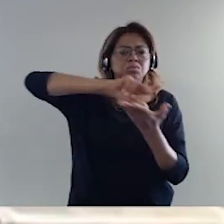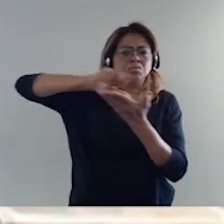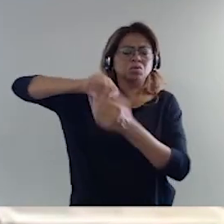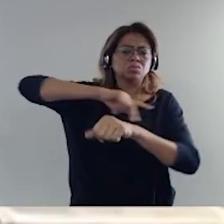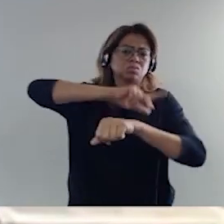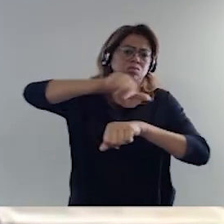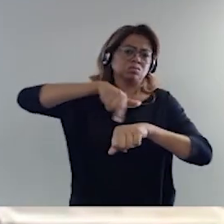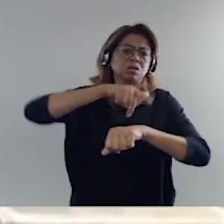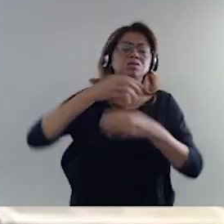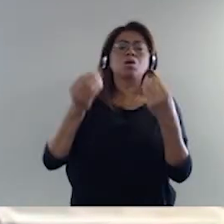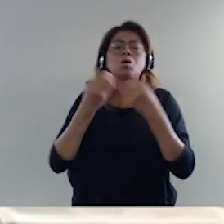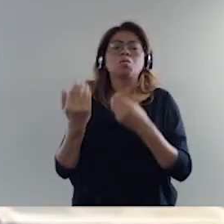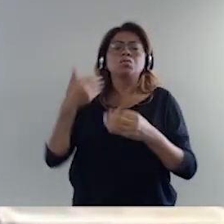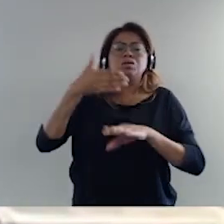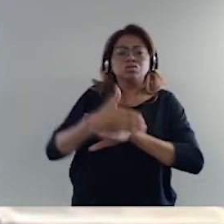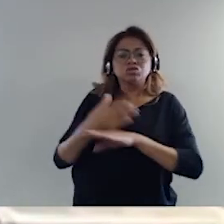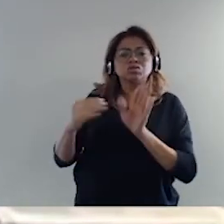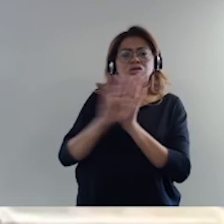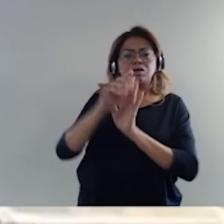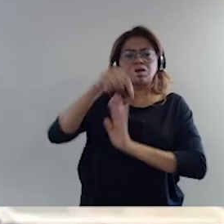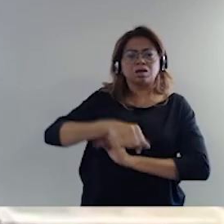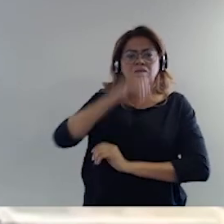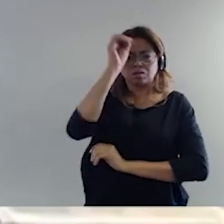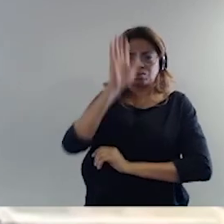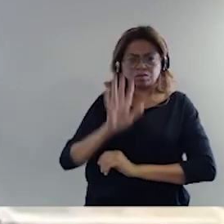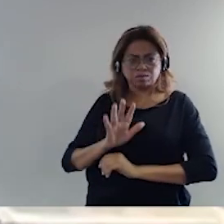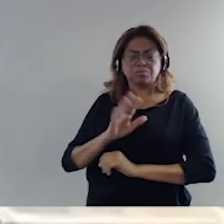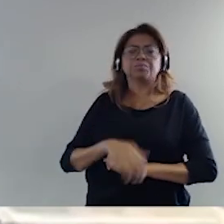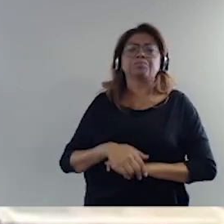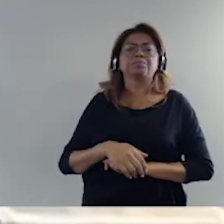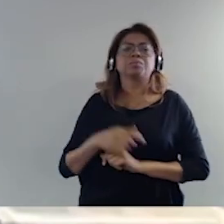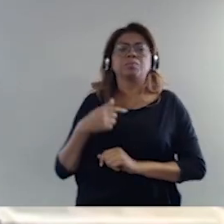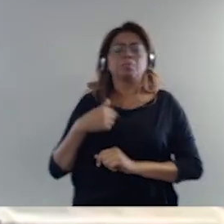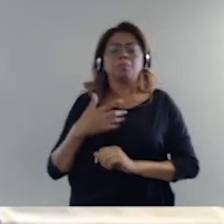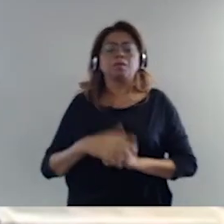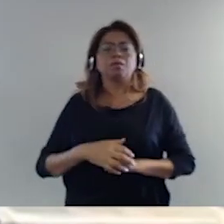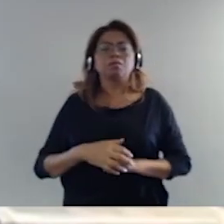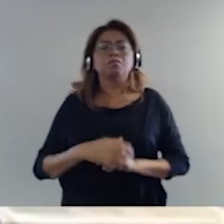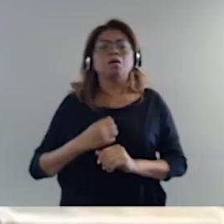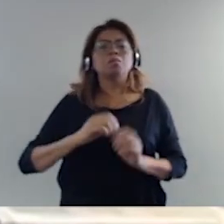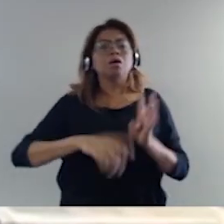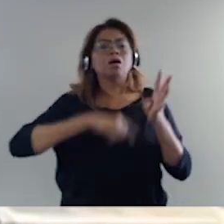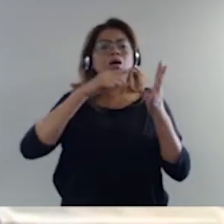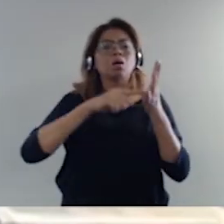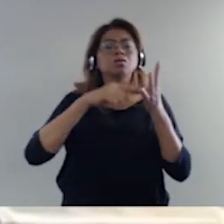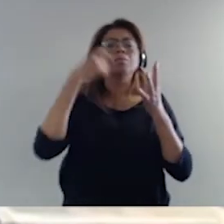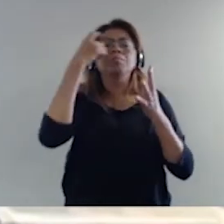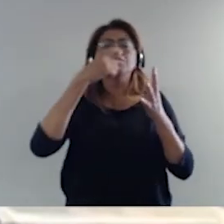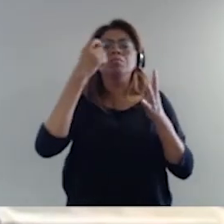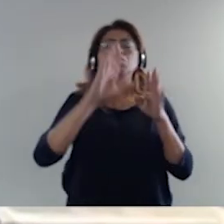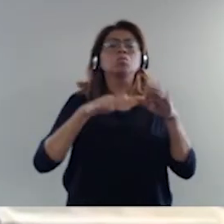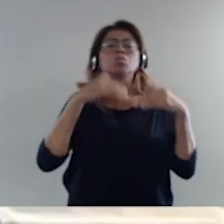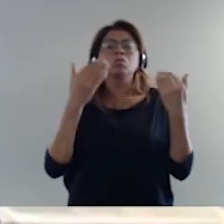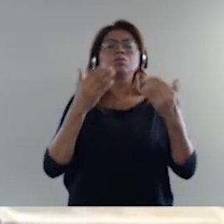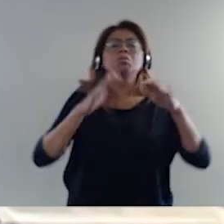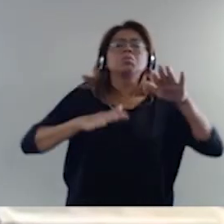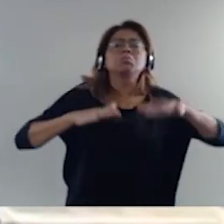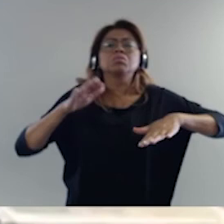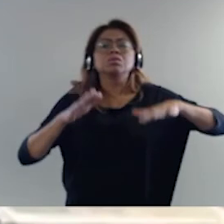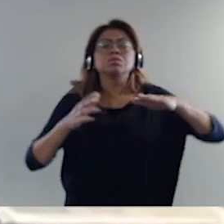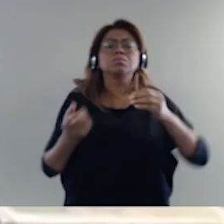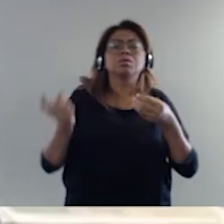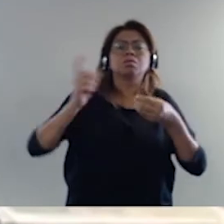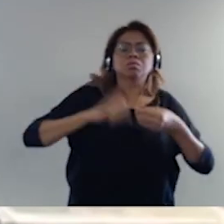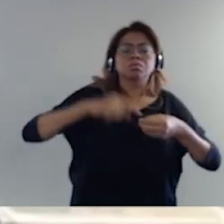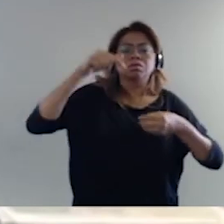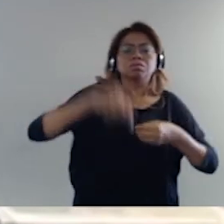isso poderia afetar o Brasil. A minha quarta preocupação era com a instabilidade que voltava